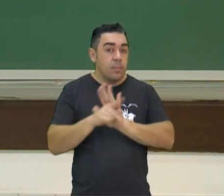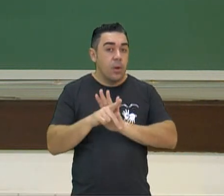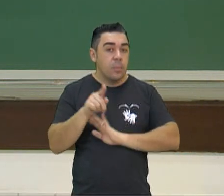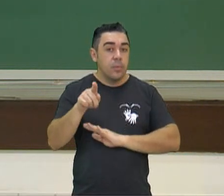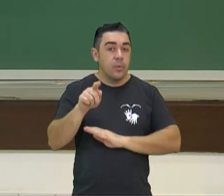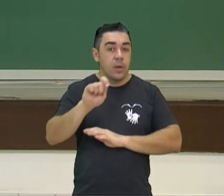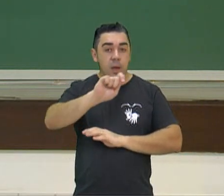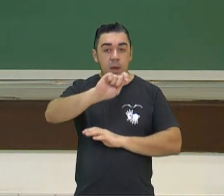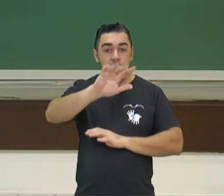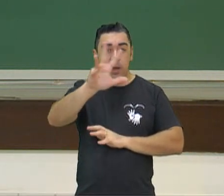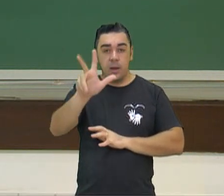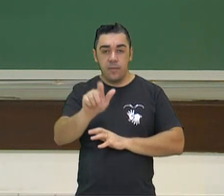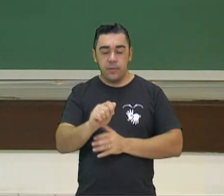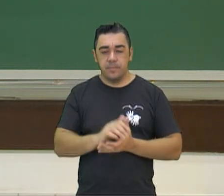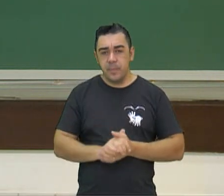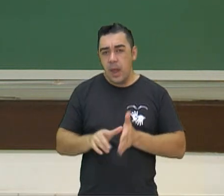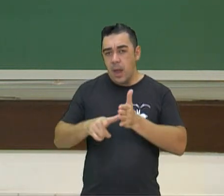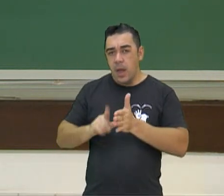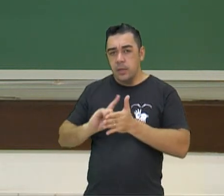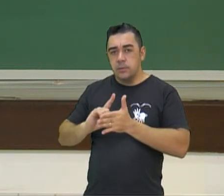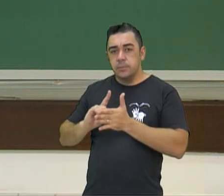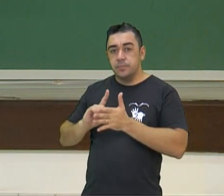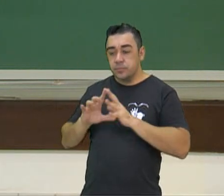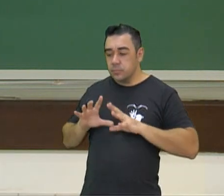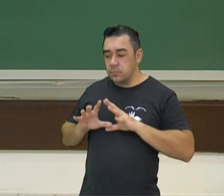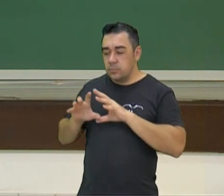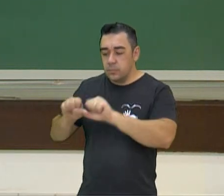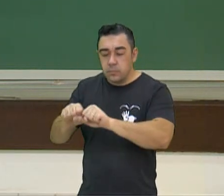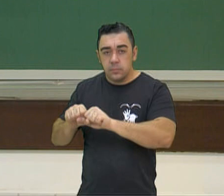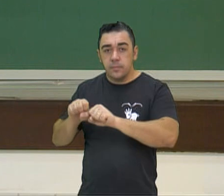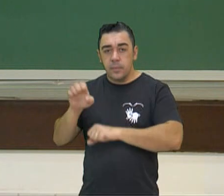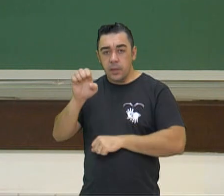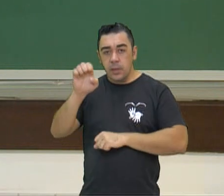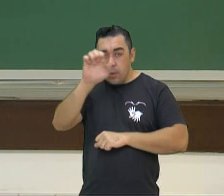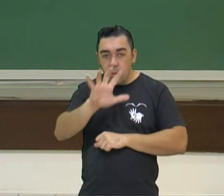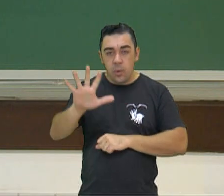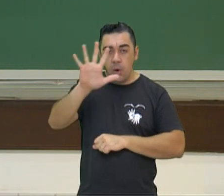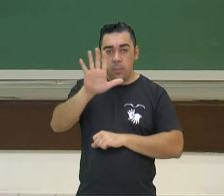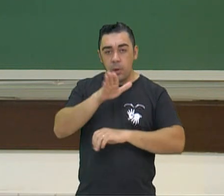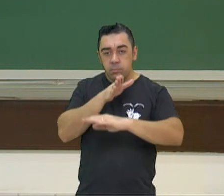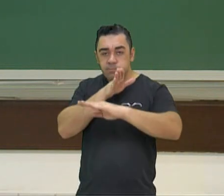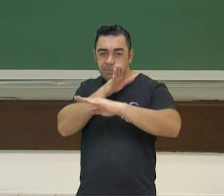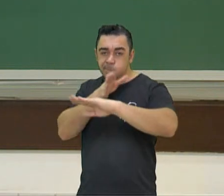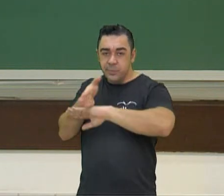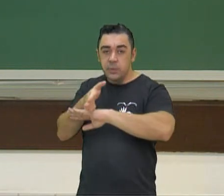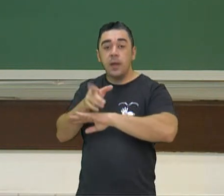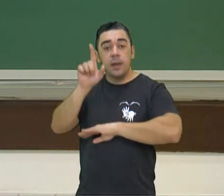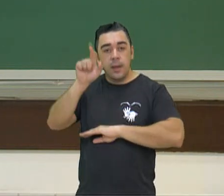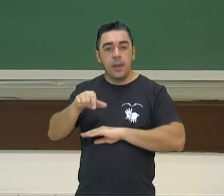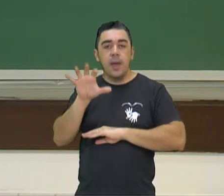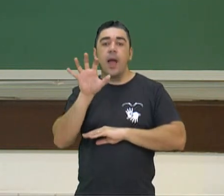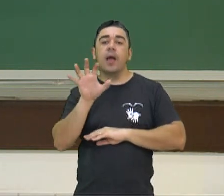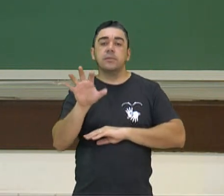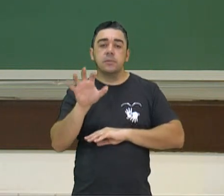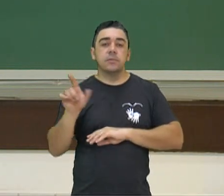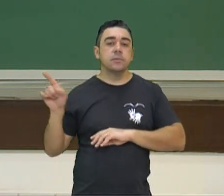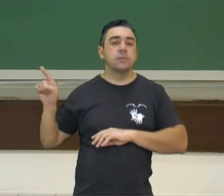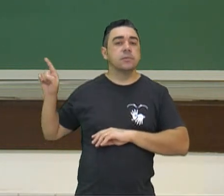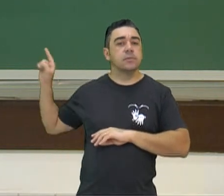Antes da chegada dos europeus, este era mais ou menos o desenho das tribos